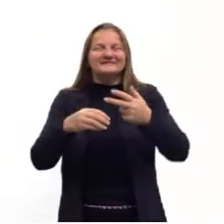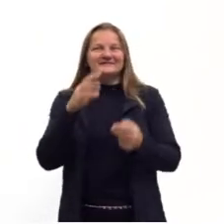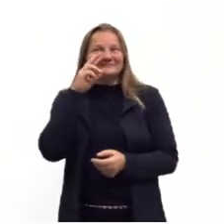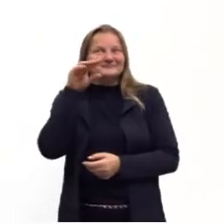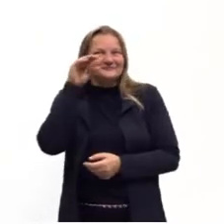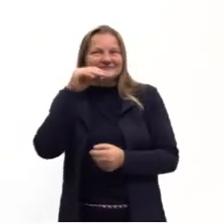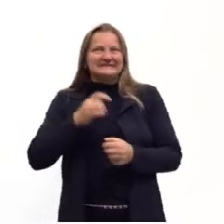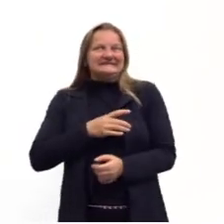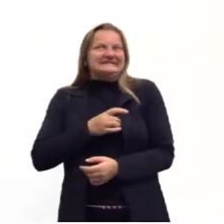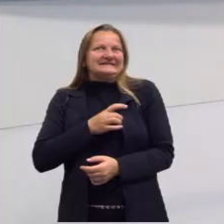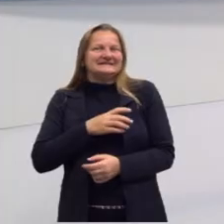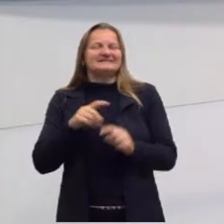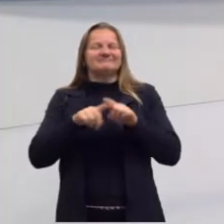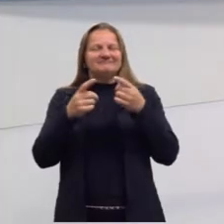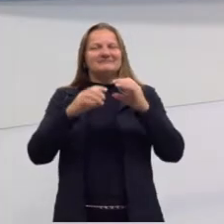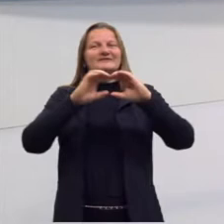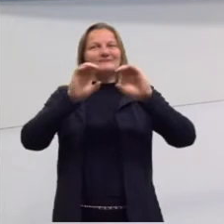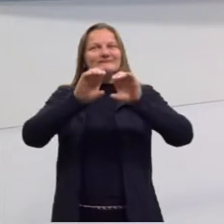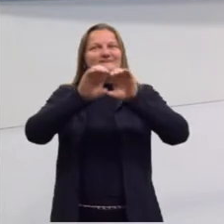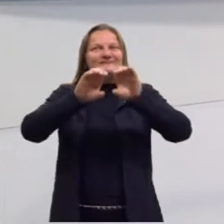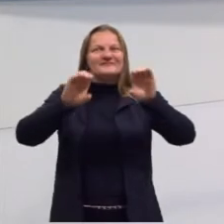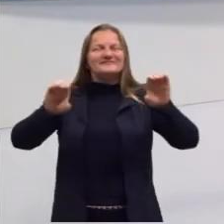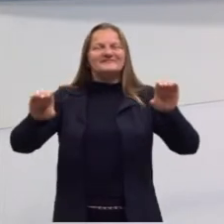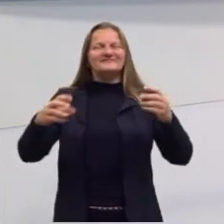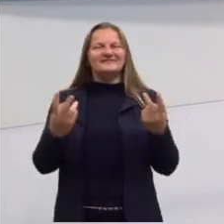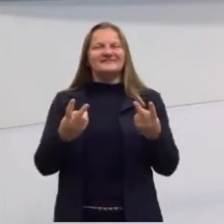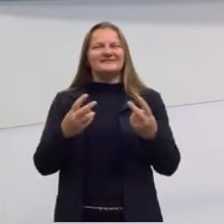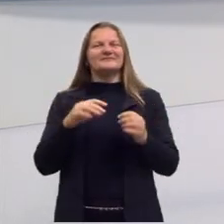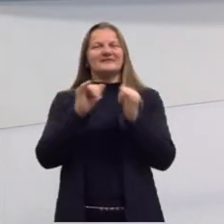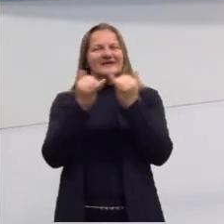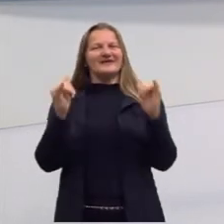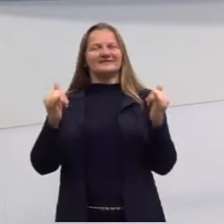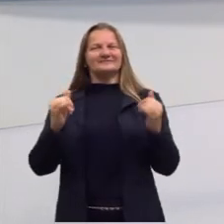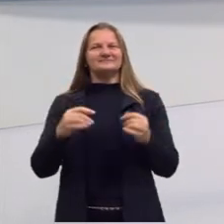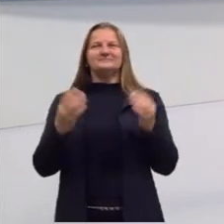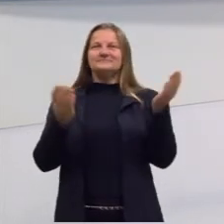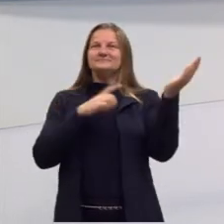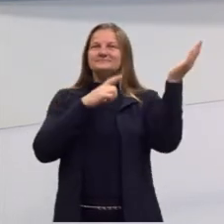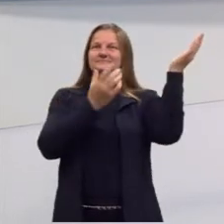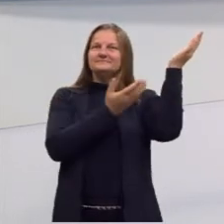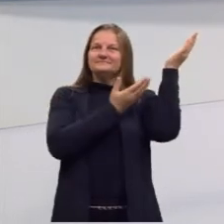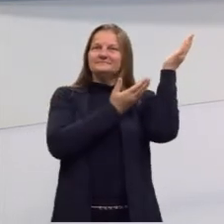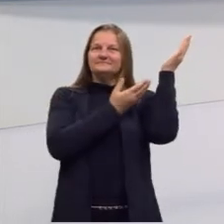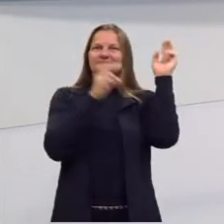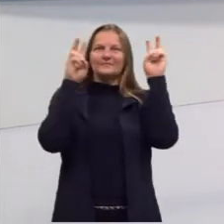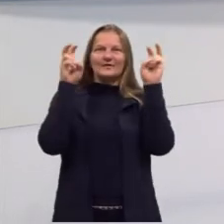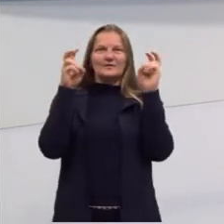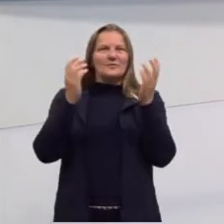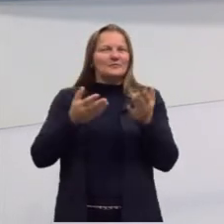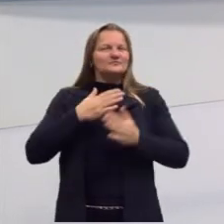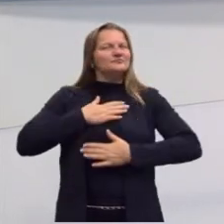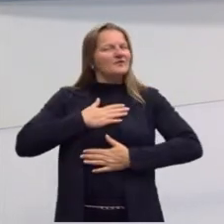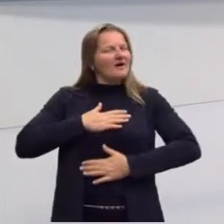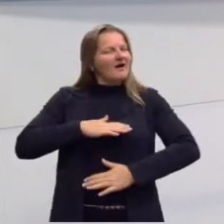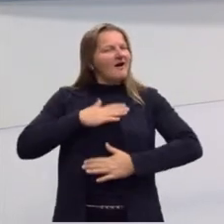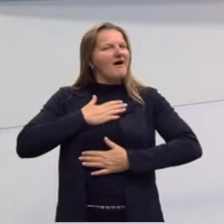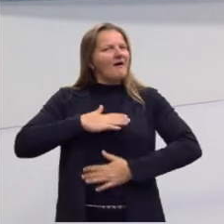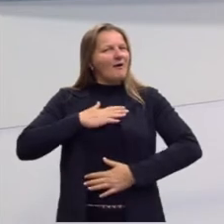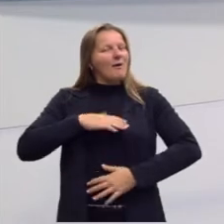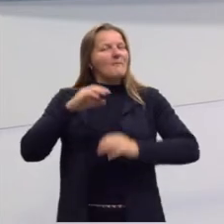olha e já fica com medo meu Deus como que resolve isso tá então a gente tem que ir com calma para